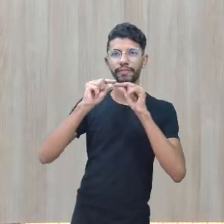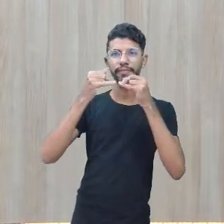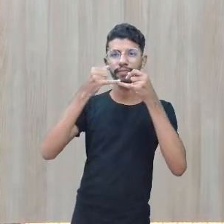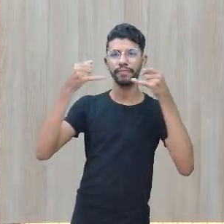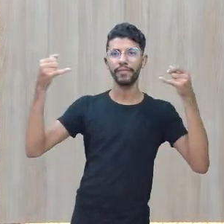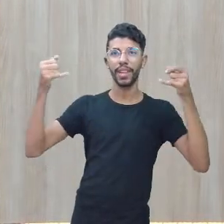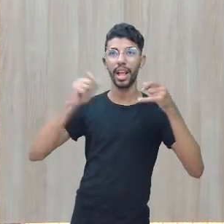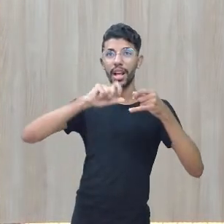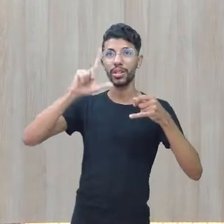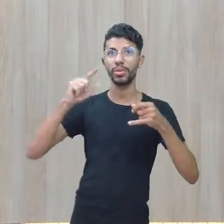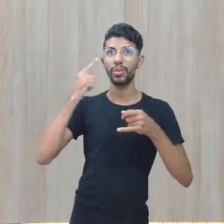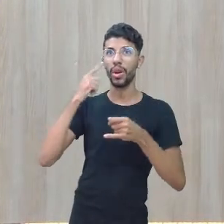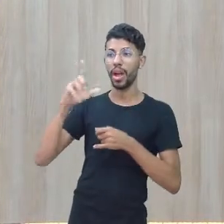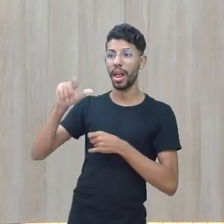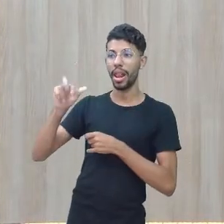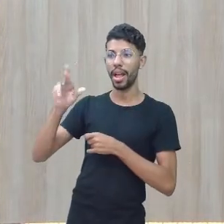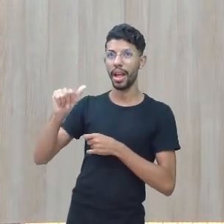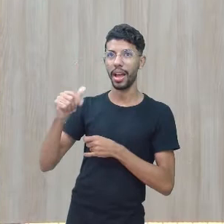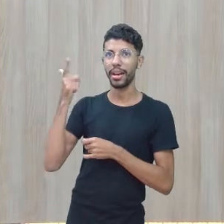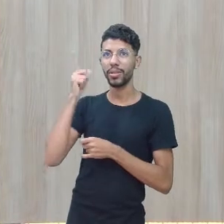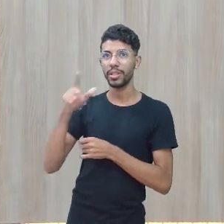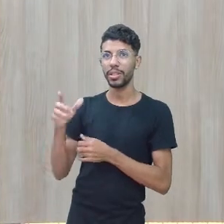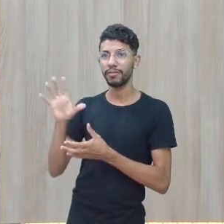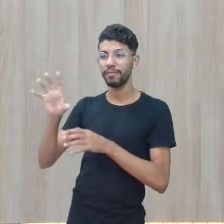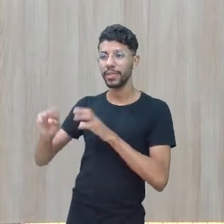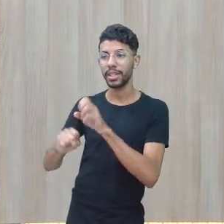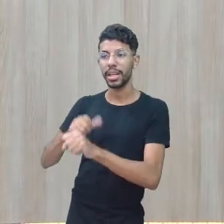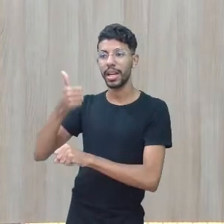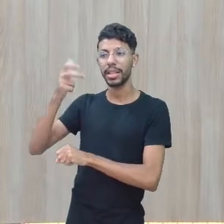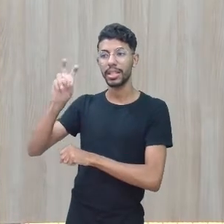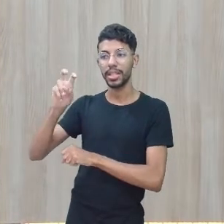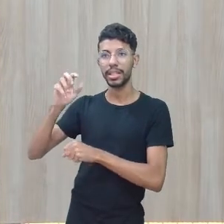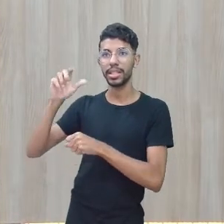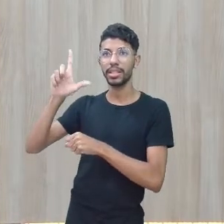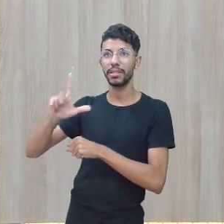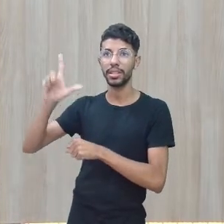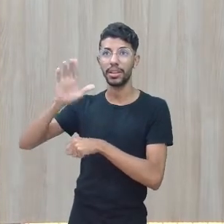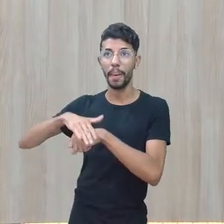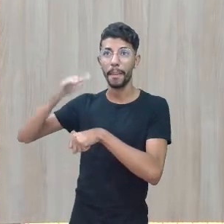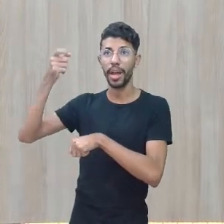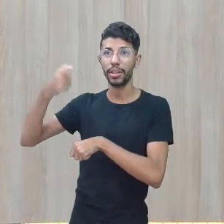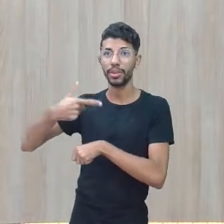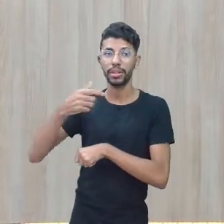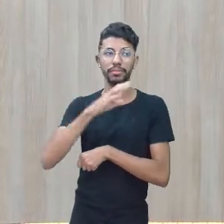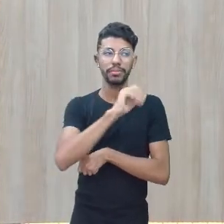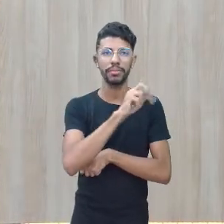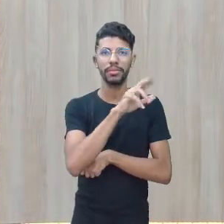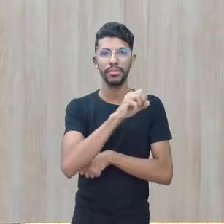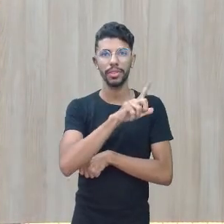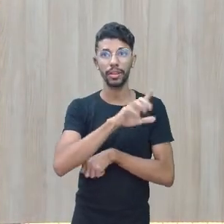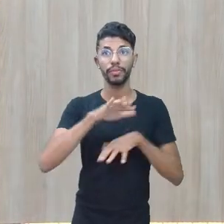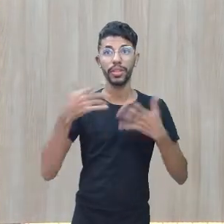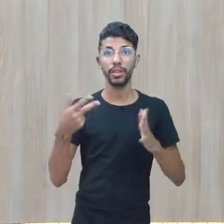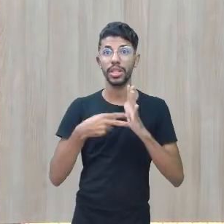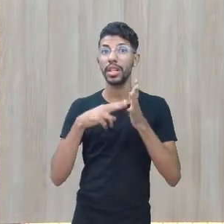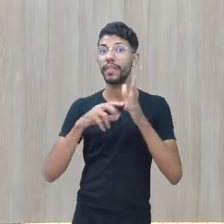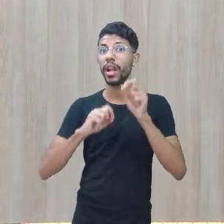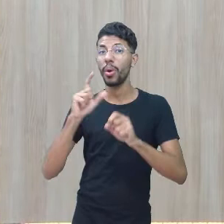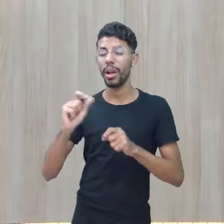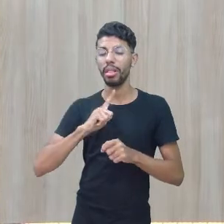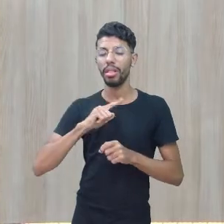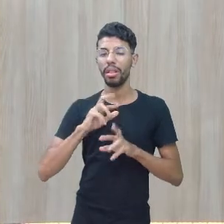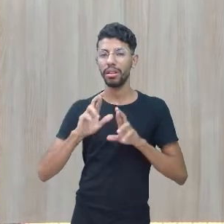15 litros a mais que Carol. Então, existe diferença na quantidade que cada uma arrecadou. E o